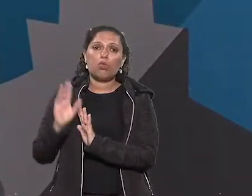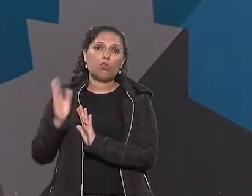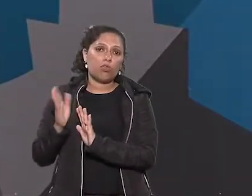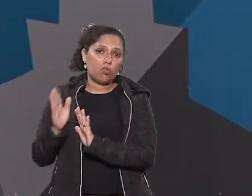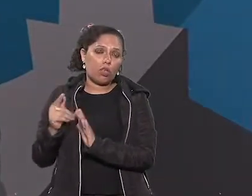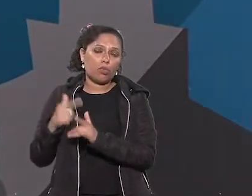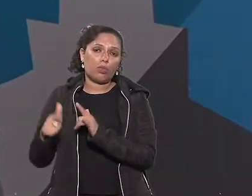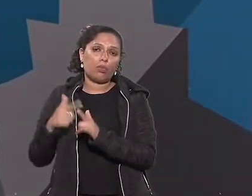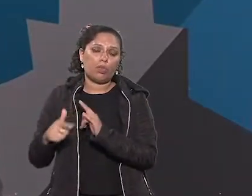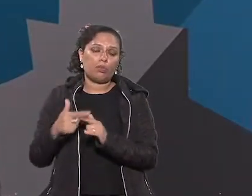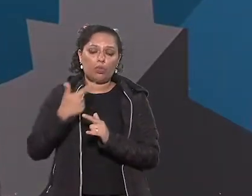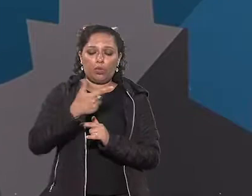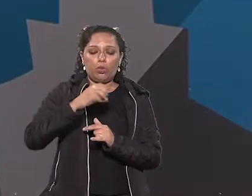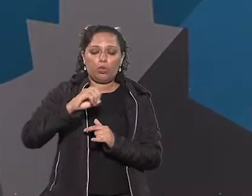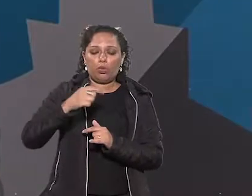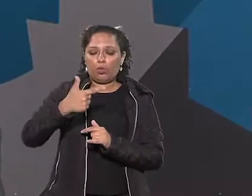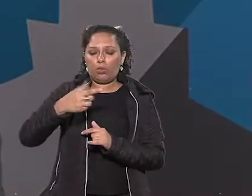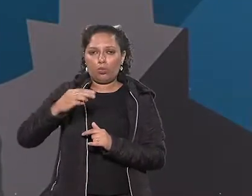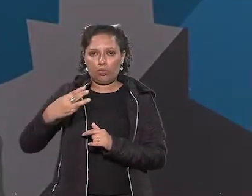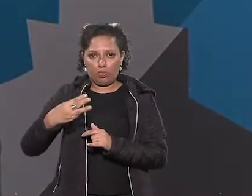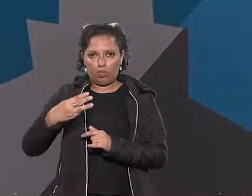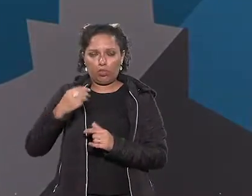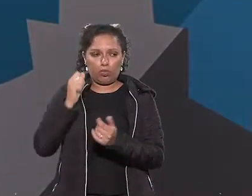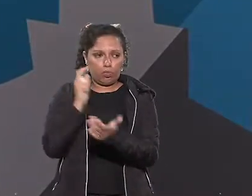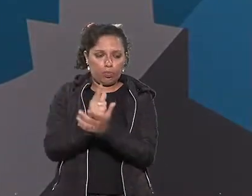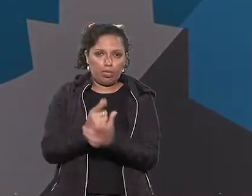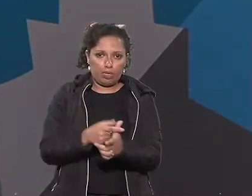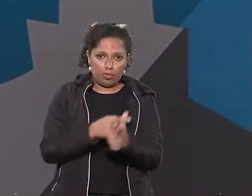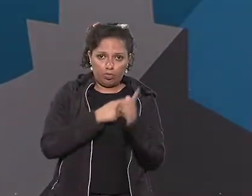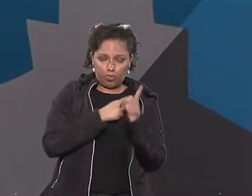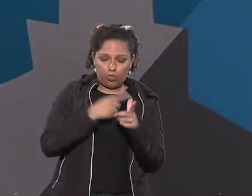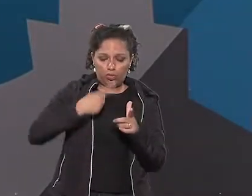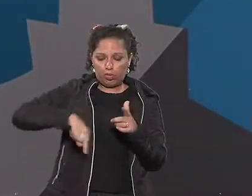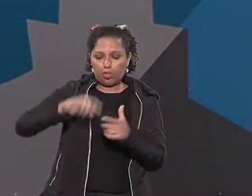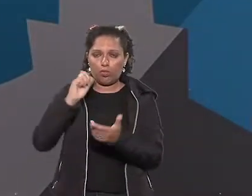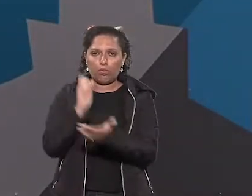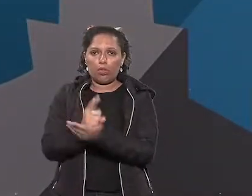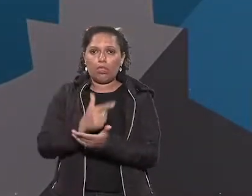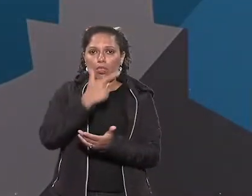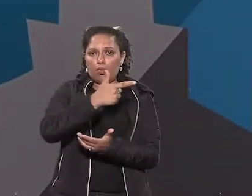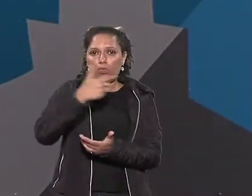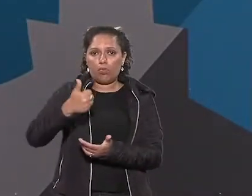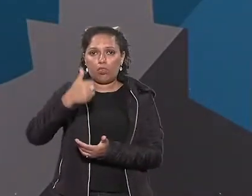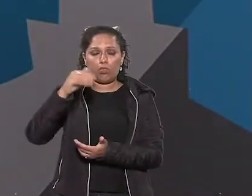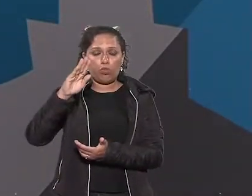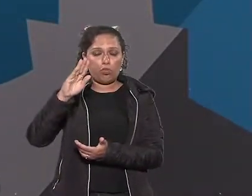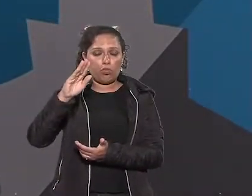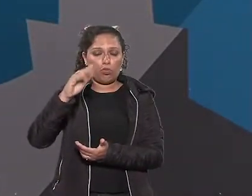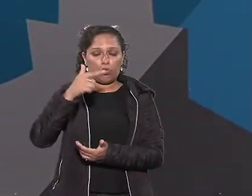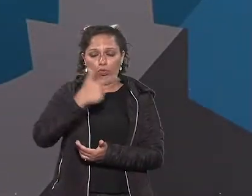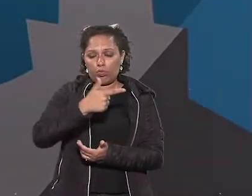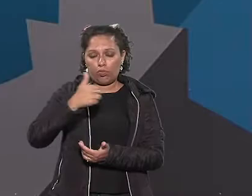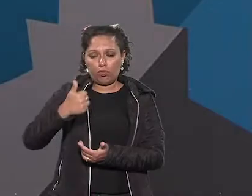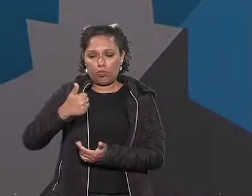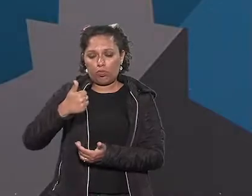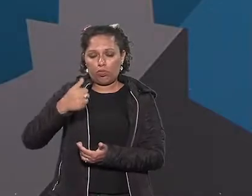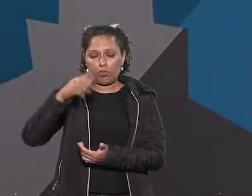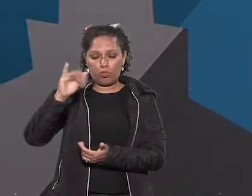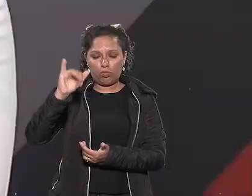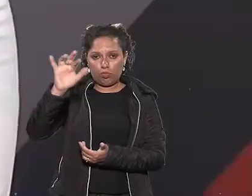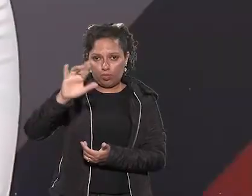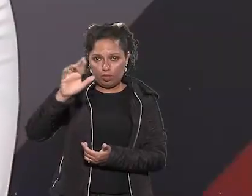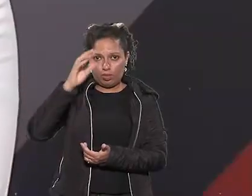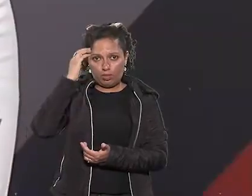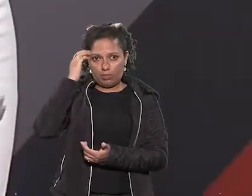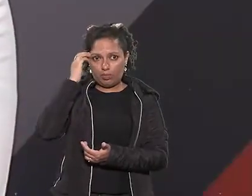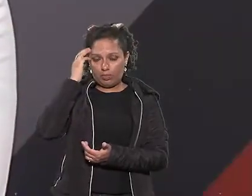4. Em 2023, se tiver que pagar a dívida, a gente vai pagar 21 bilhões. Então, de um orçamento que